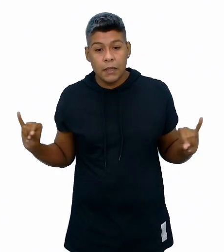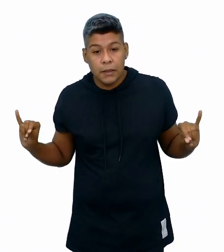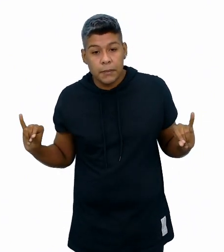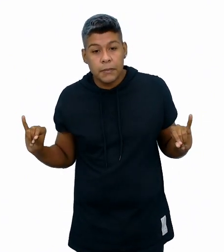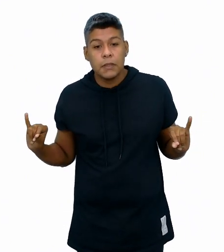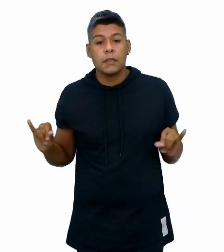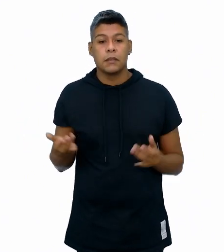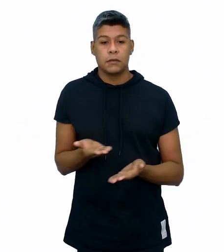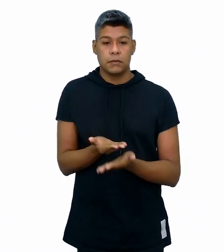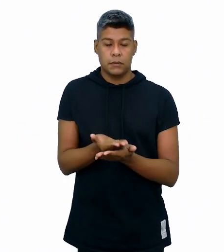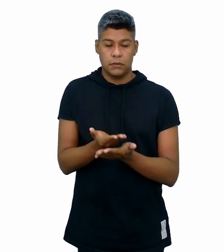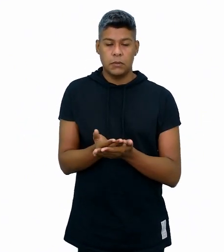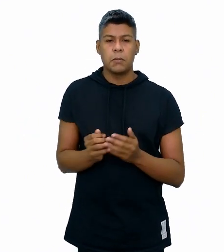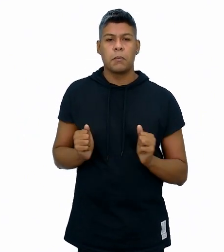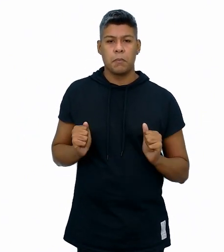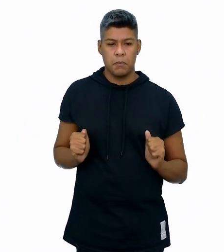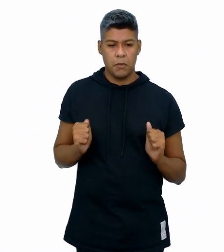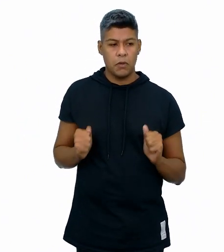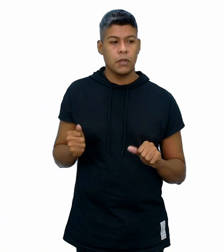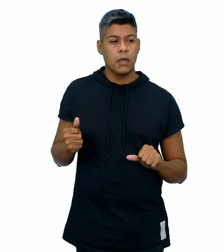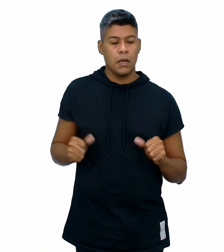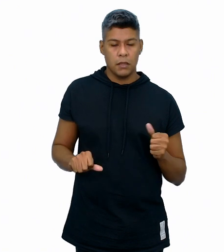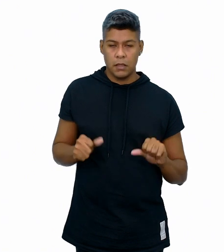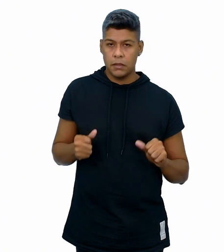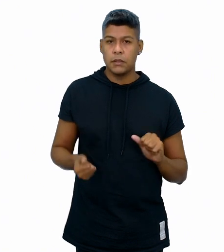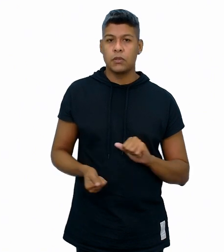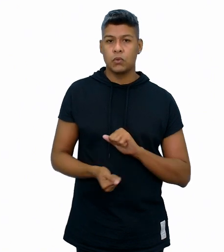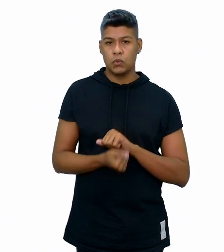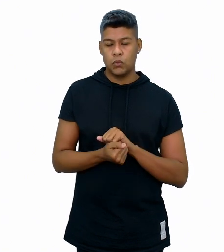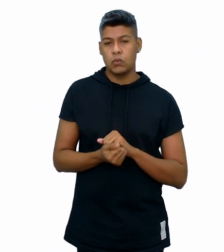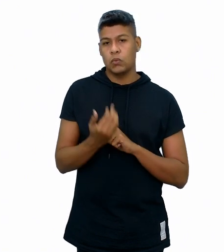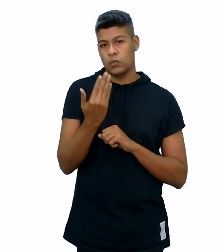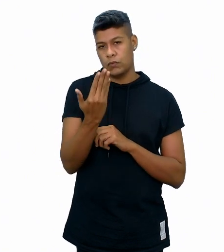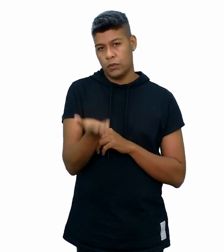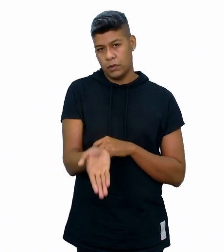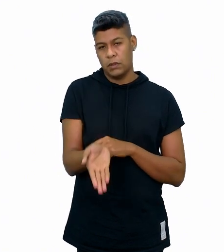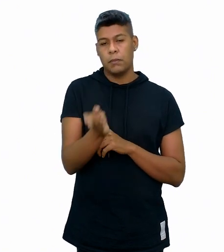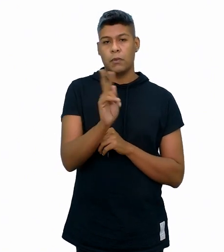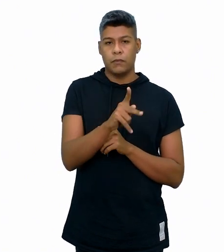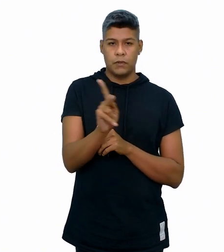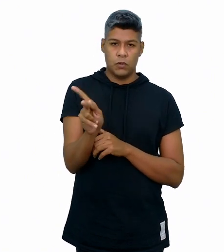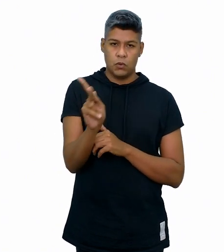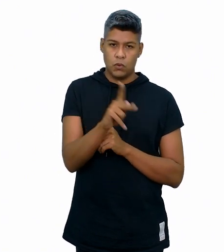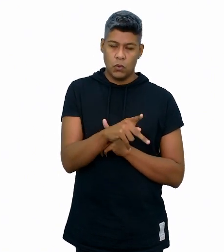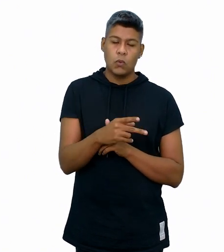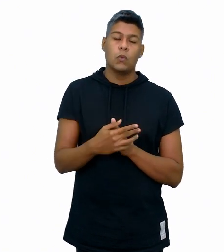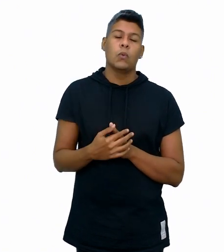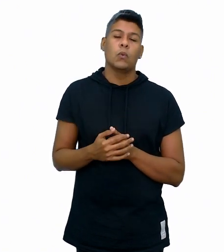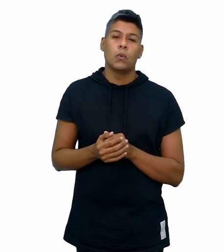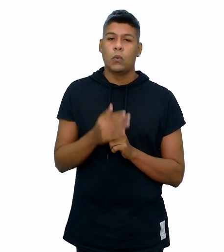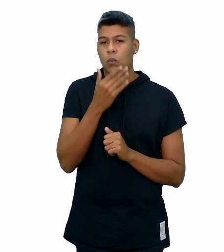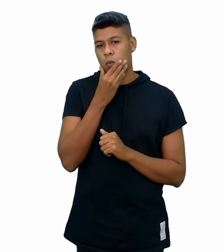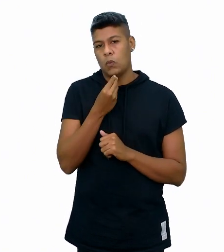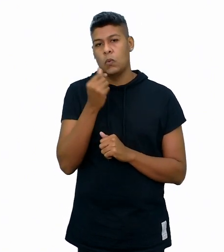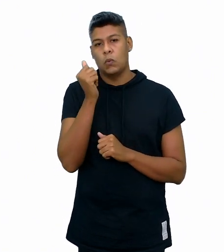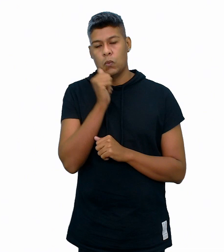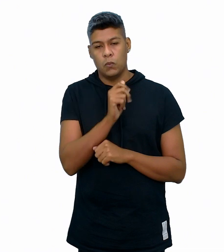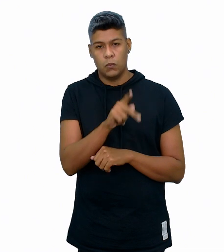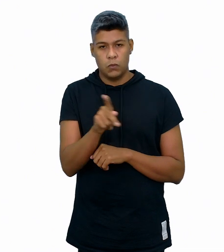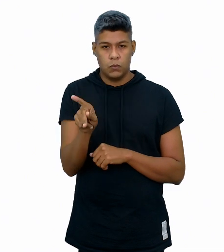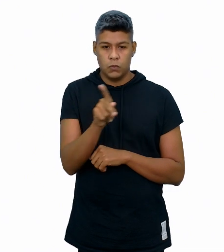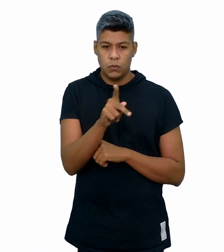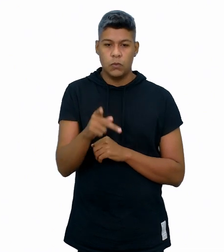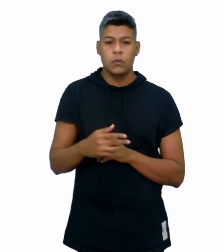os estudantes possam analisar juntamente com você, professor, você, professora. Então,